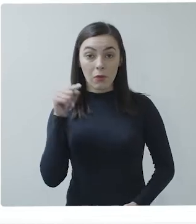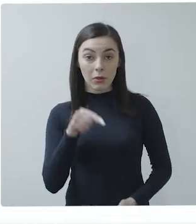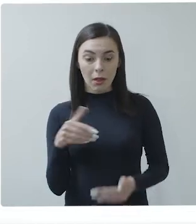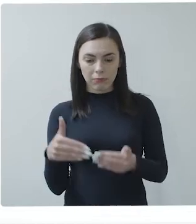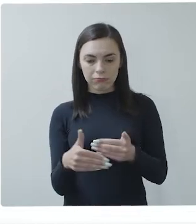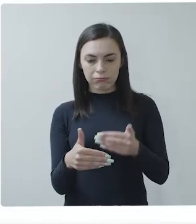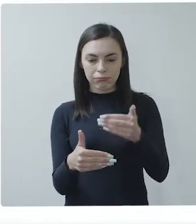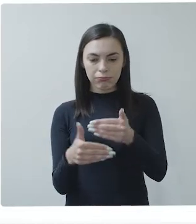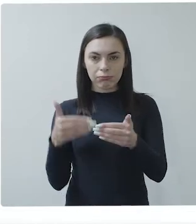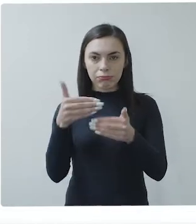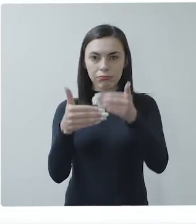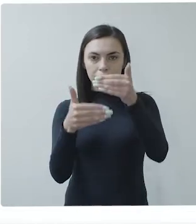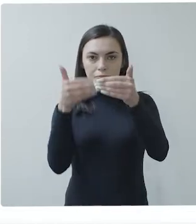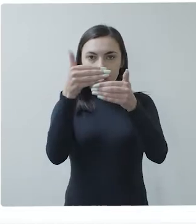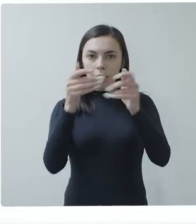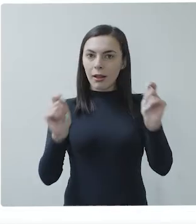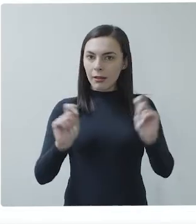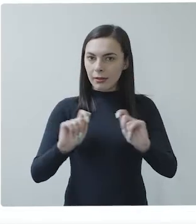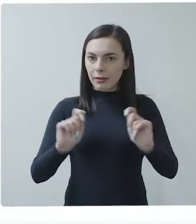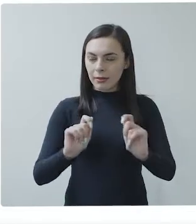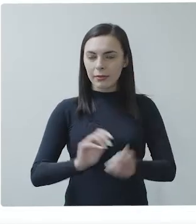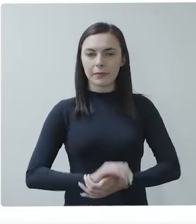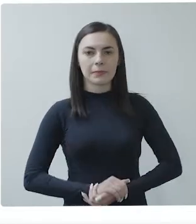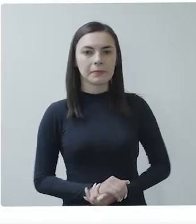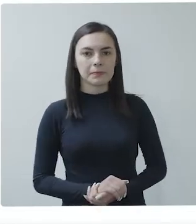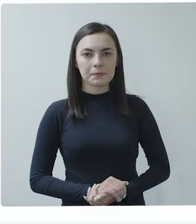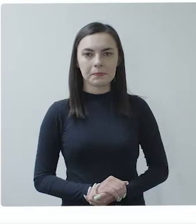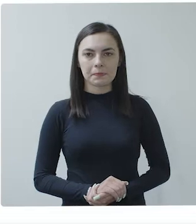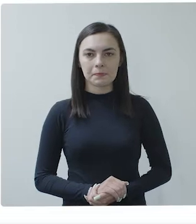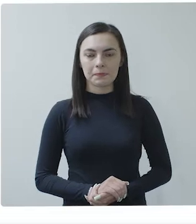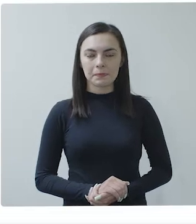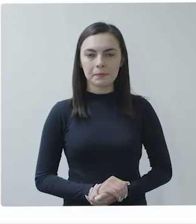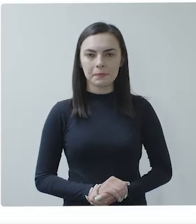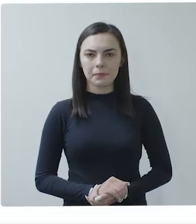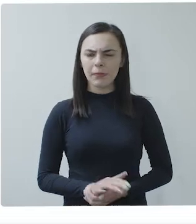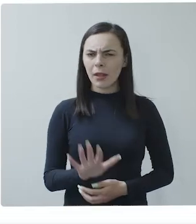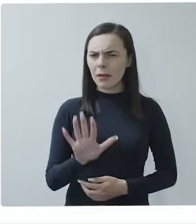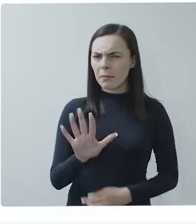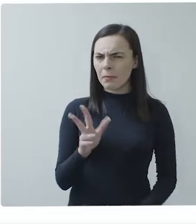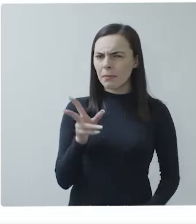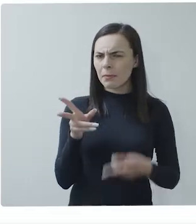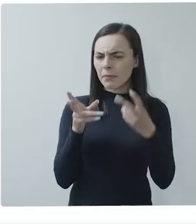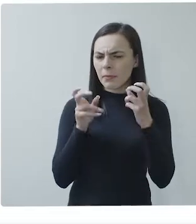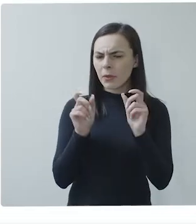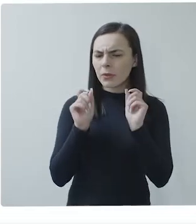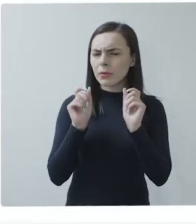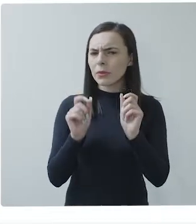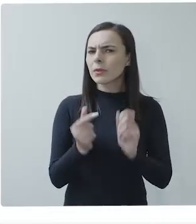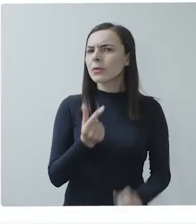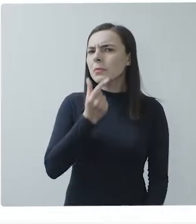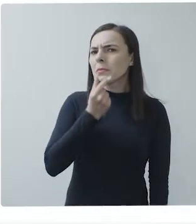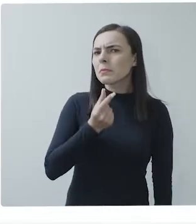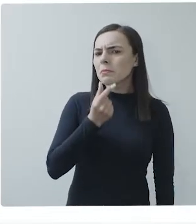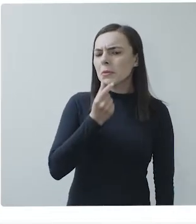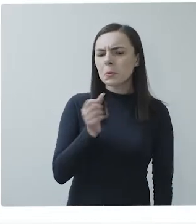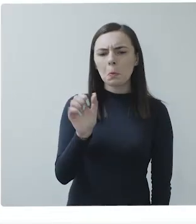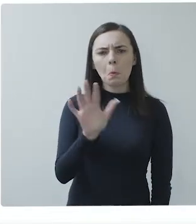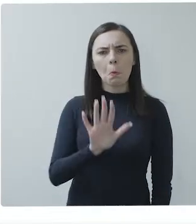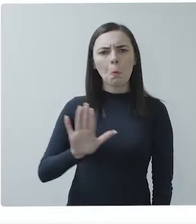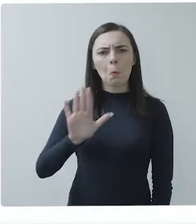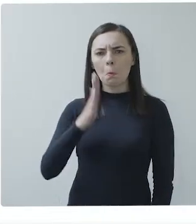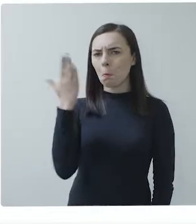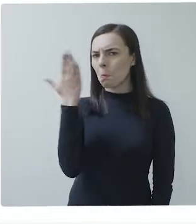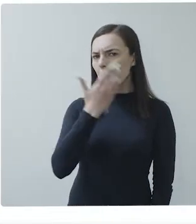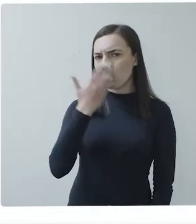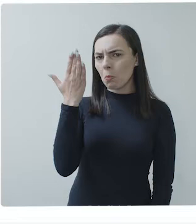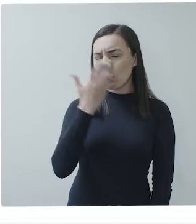Podemos construir os maiores muros. Aí a gente percebe o quê? Que o Armandinho não está na